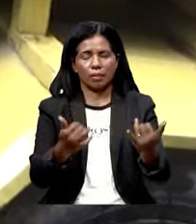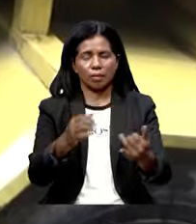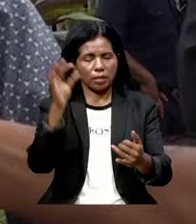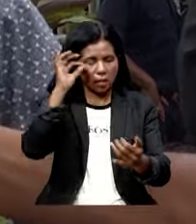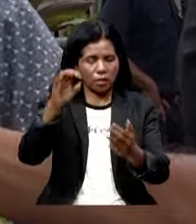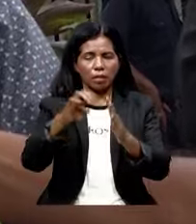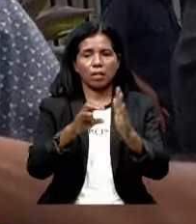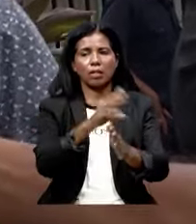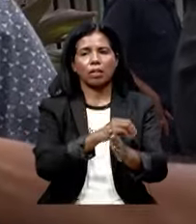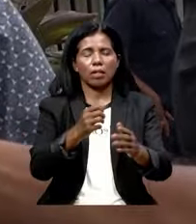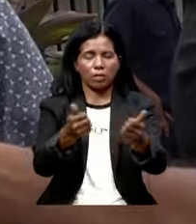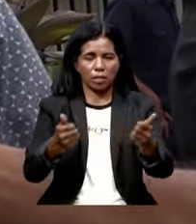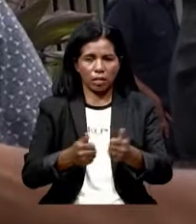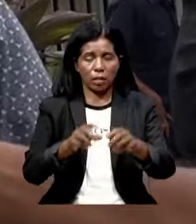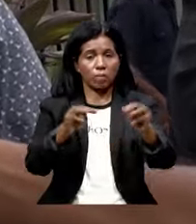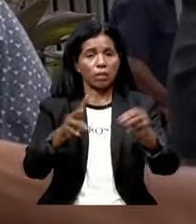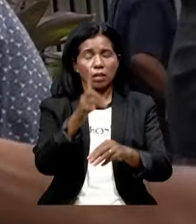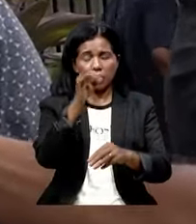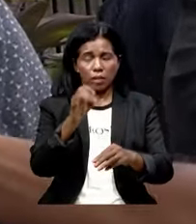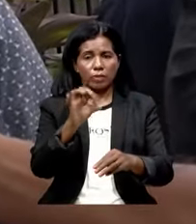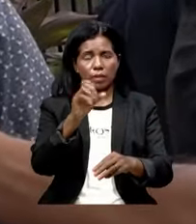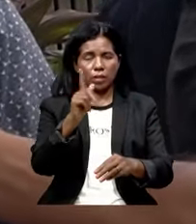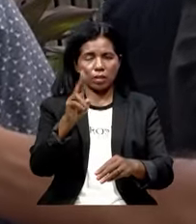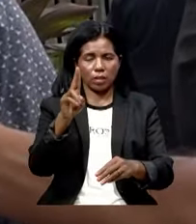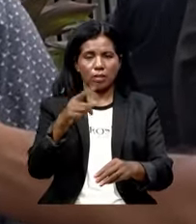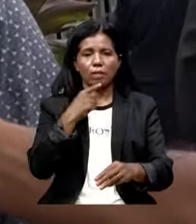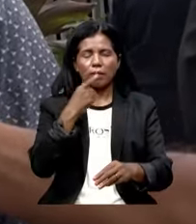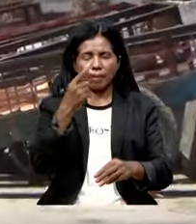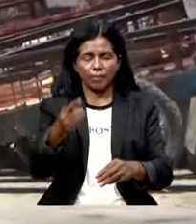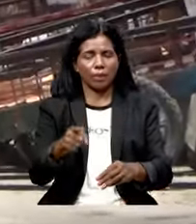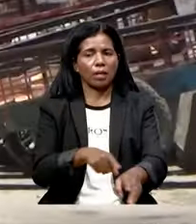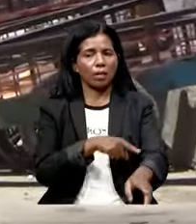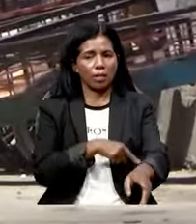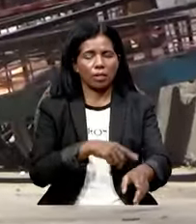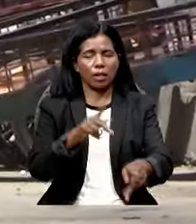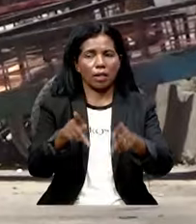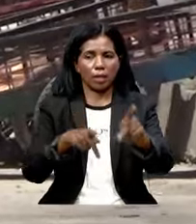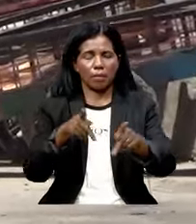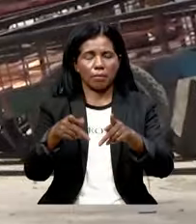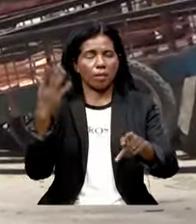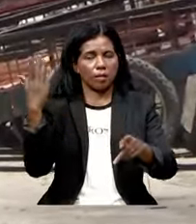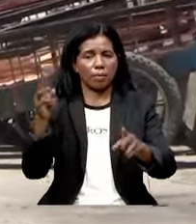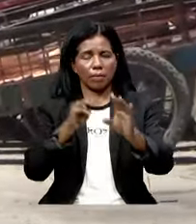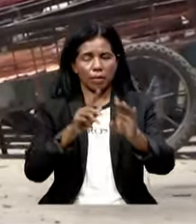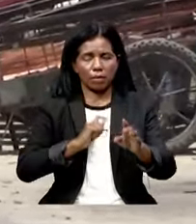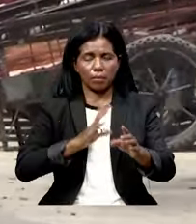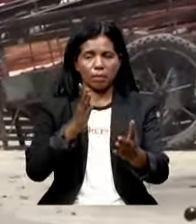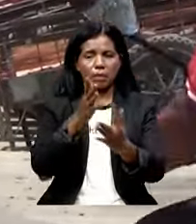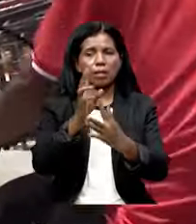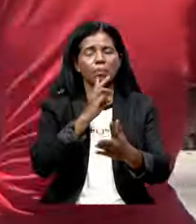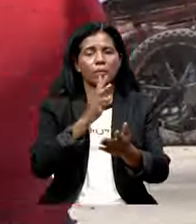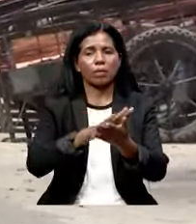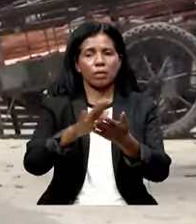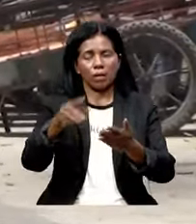secretario adjunto Autoridade Munisipiu Dili, Francisco dos Santos Chateten, la cleurtan Vendedor merkadu Taibesi se se suba bemos ho